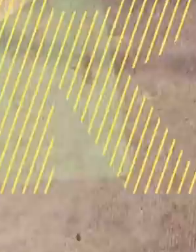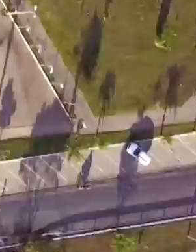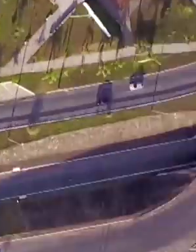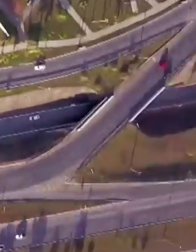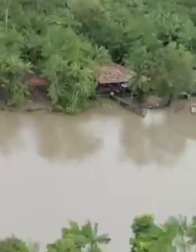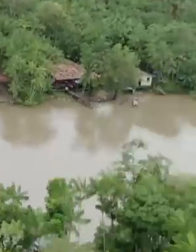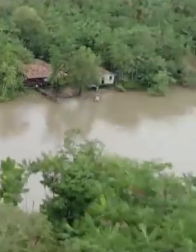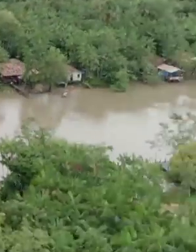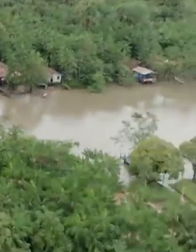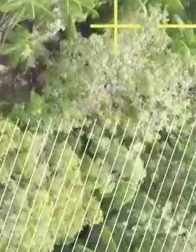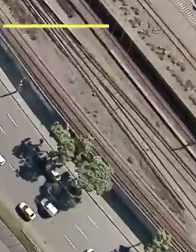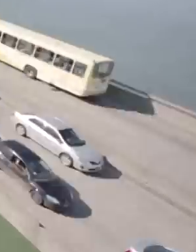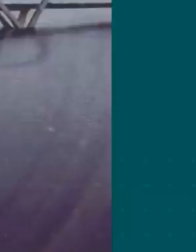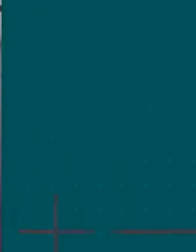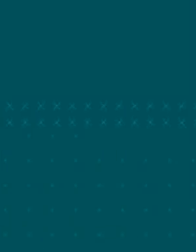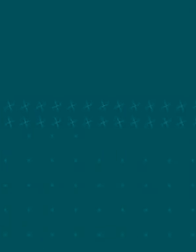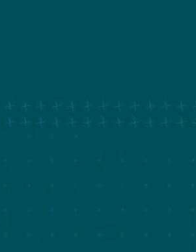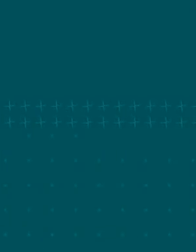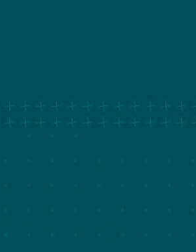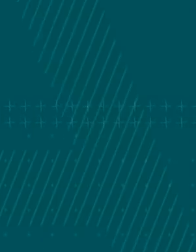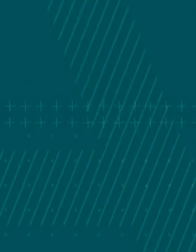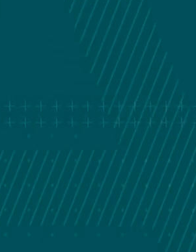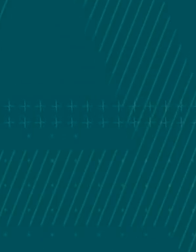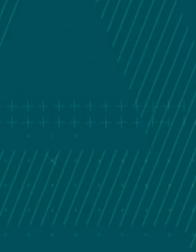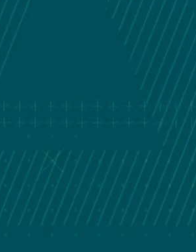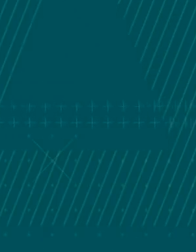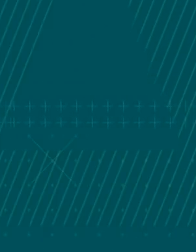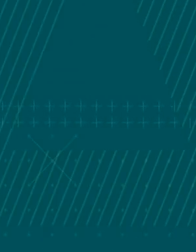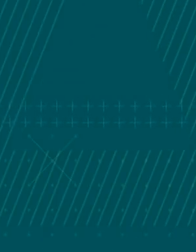e aí